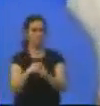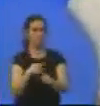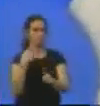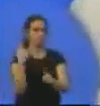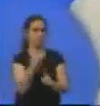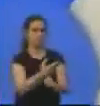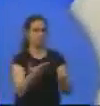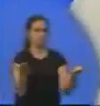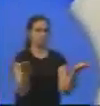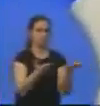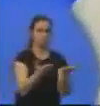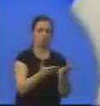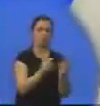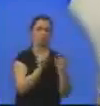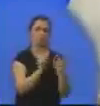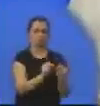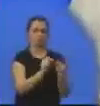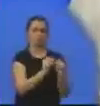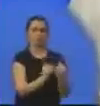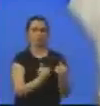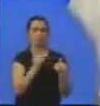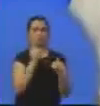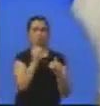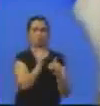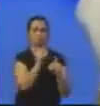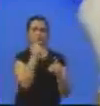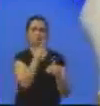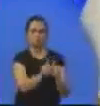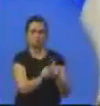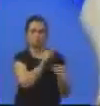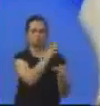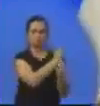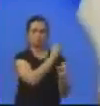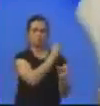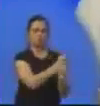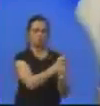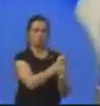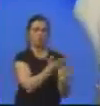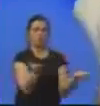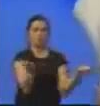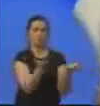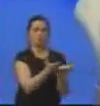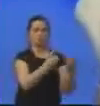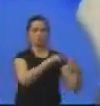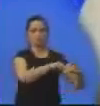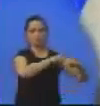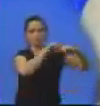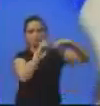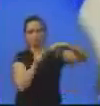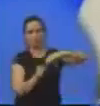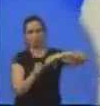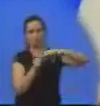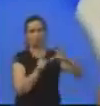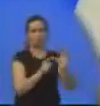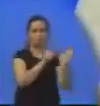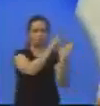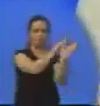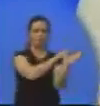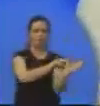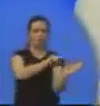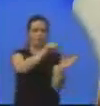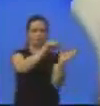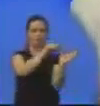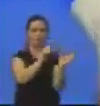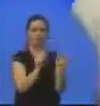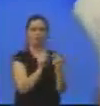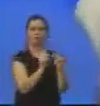vamos passar para o próximo cálculo. Agora eu quero a concavidade. Para encontrar a concavidade, o que você vai